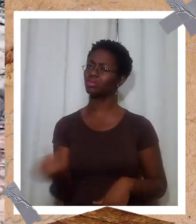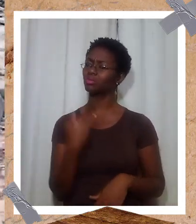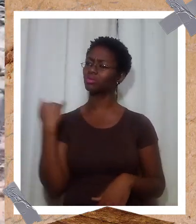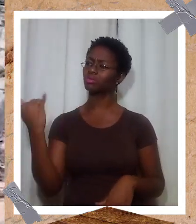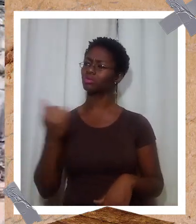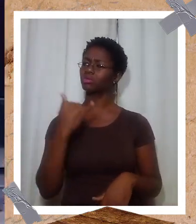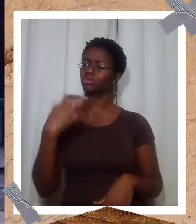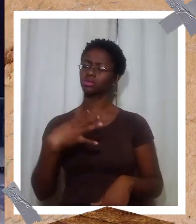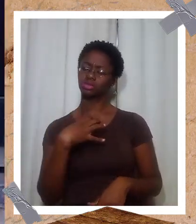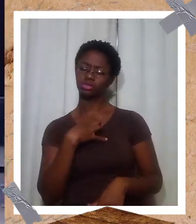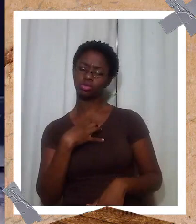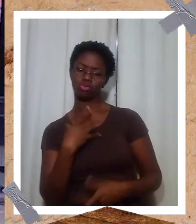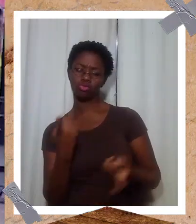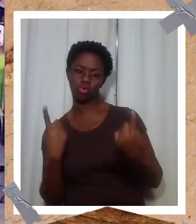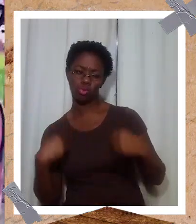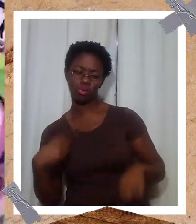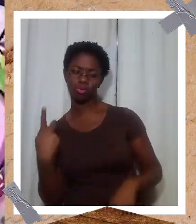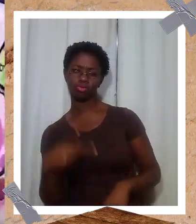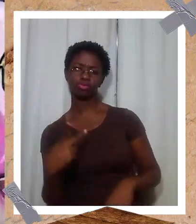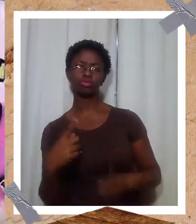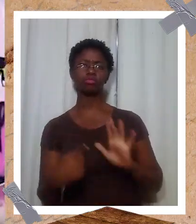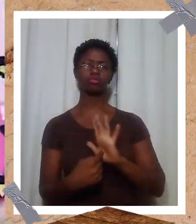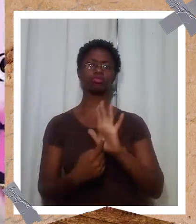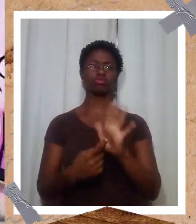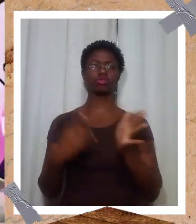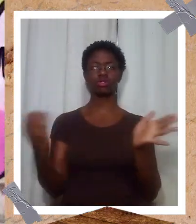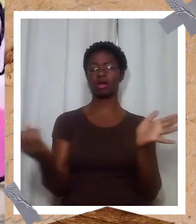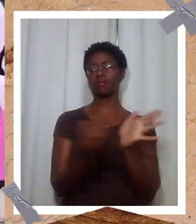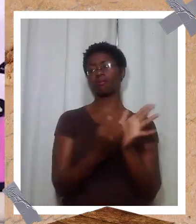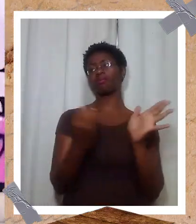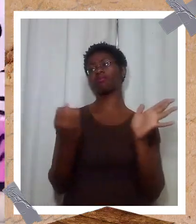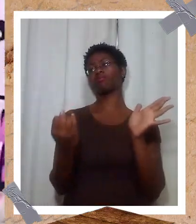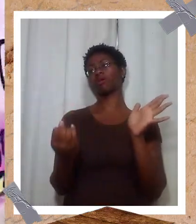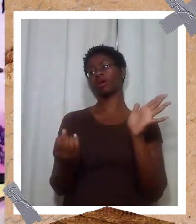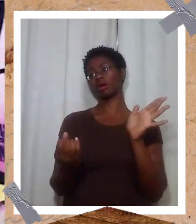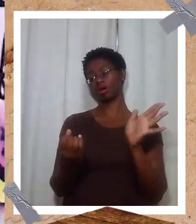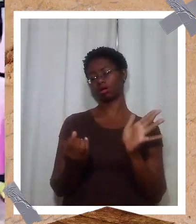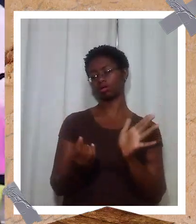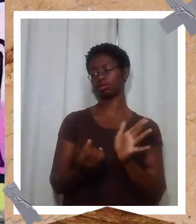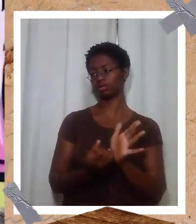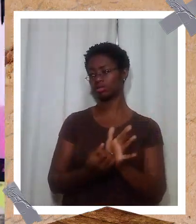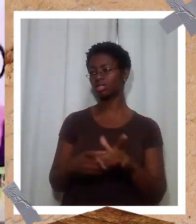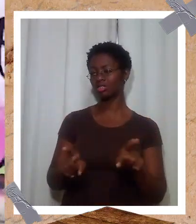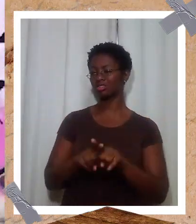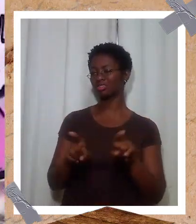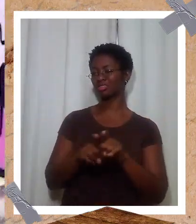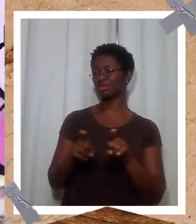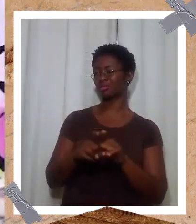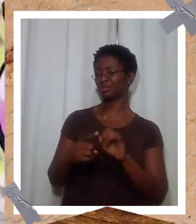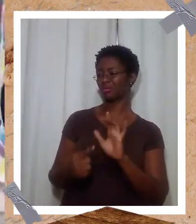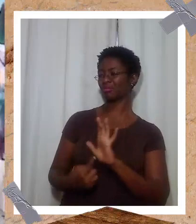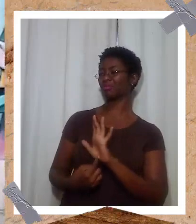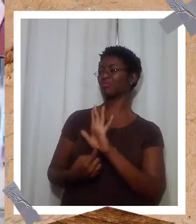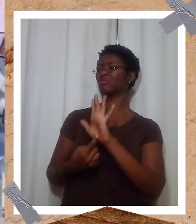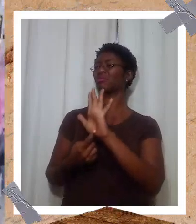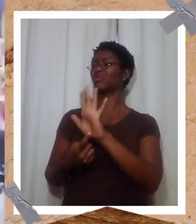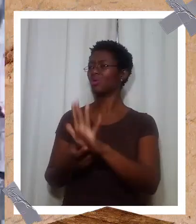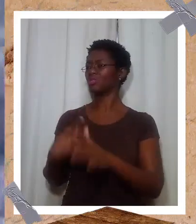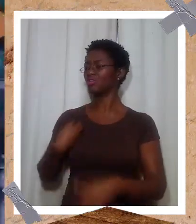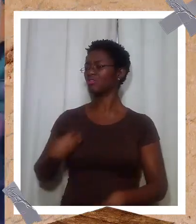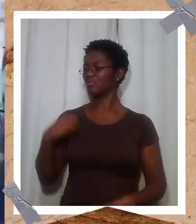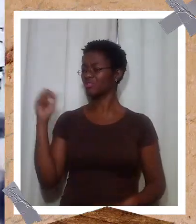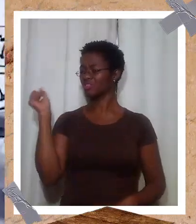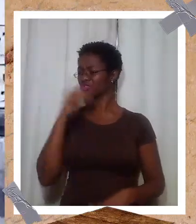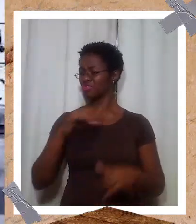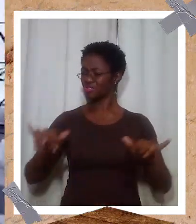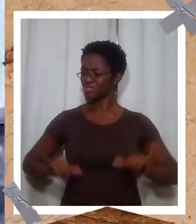marcou de forma dramática a trajetória da tua família e que foi enfaticamente registrada em teus cadernos amarelos. A fome.